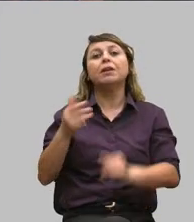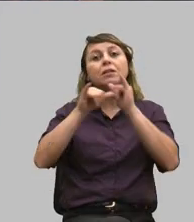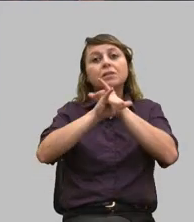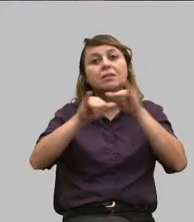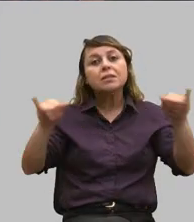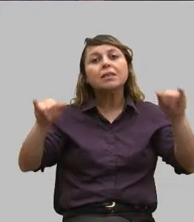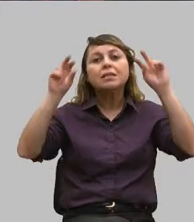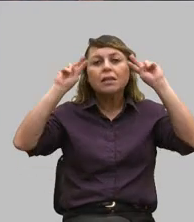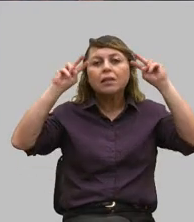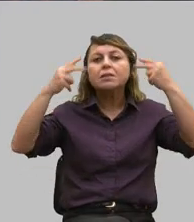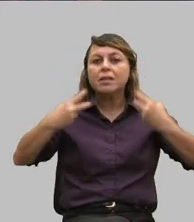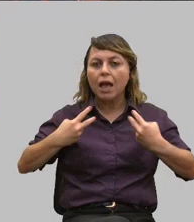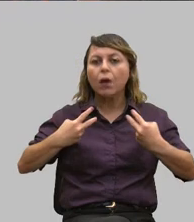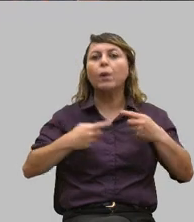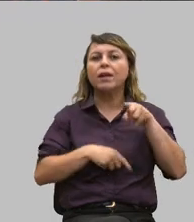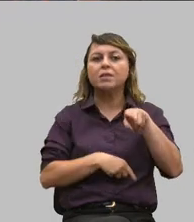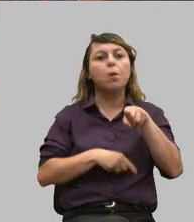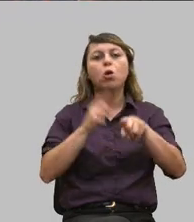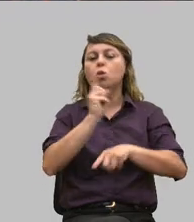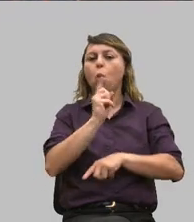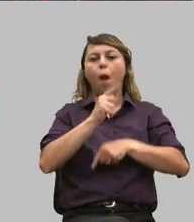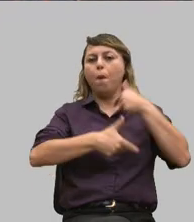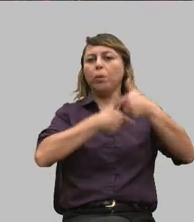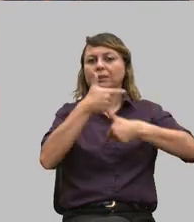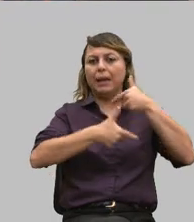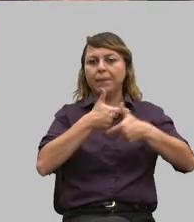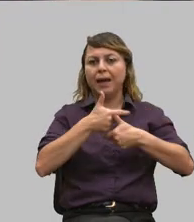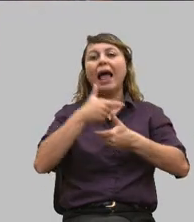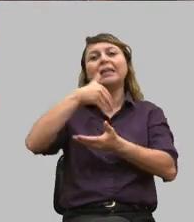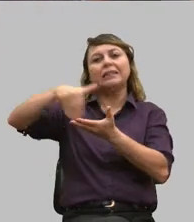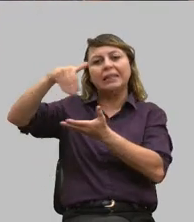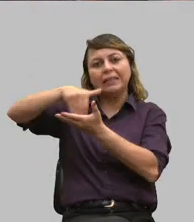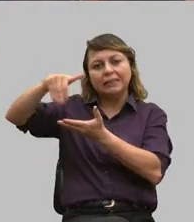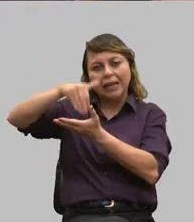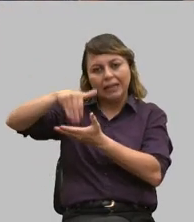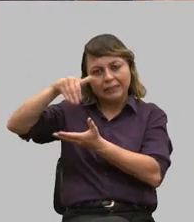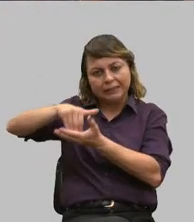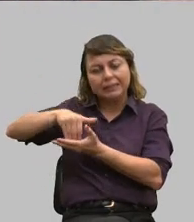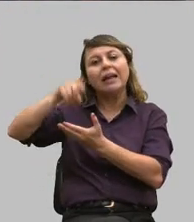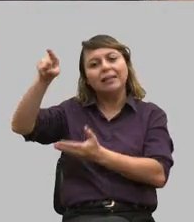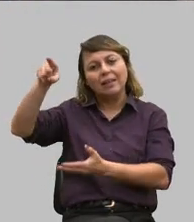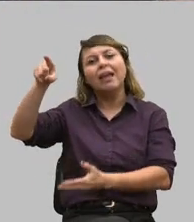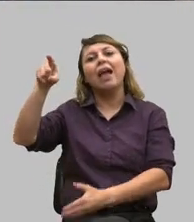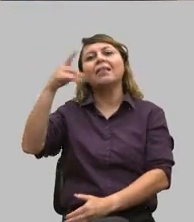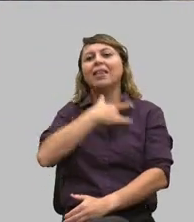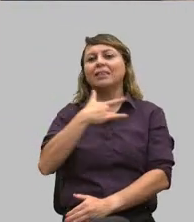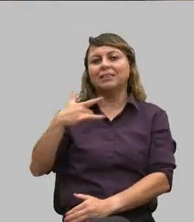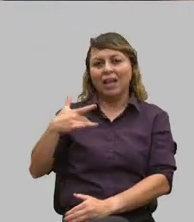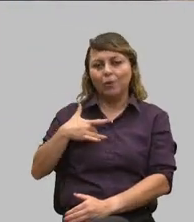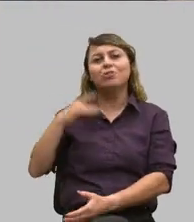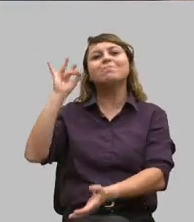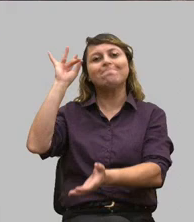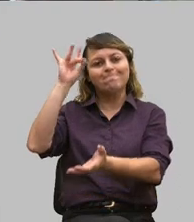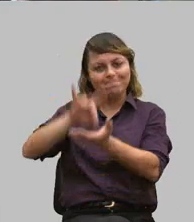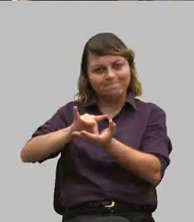reconhecimento não é ao meu trabalho é oo trabalho da Secretaria Estadual de Saúde que realmente